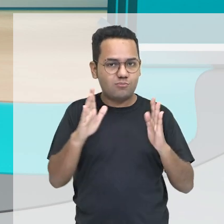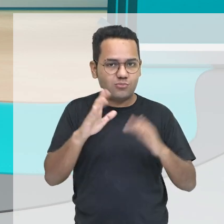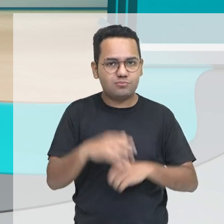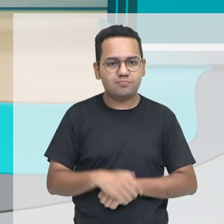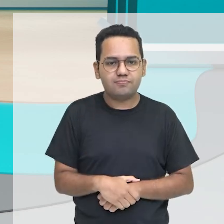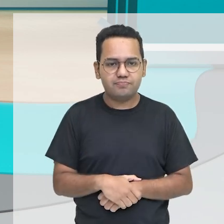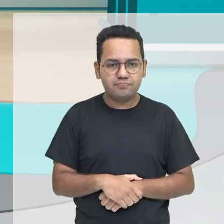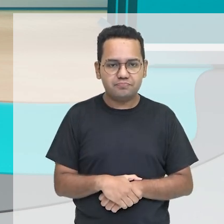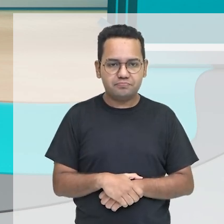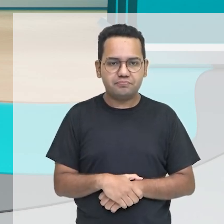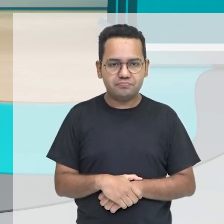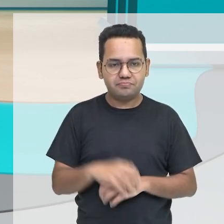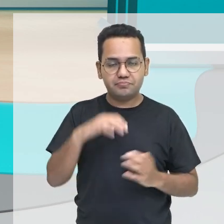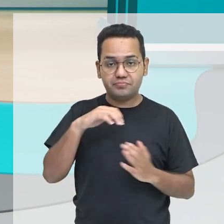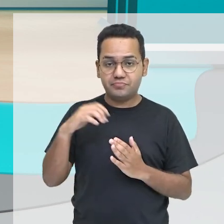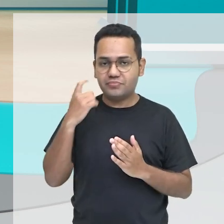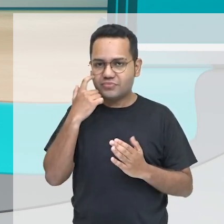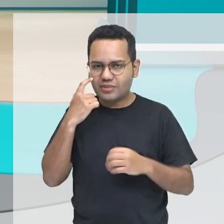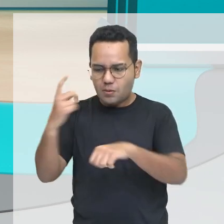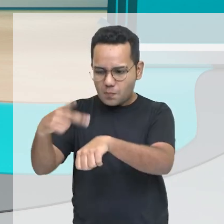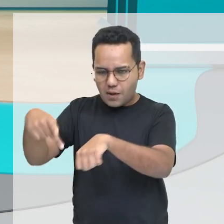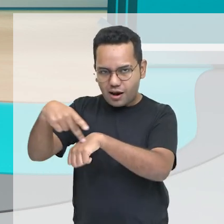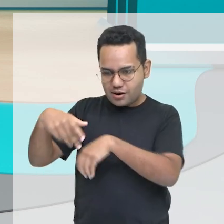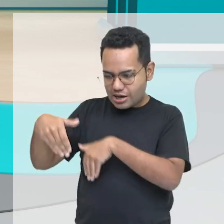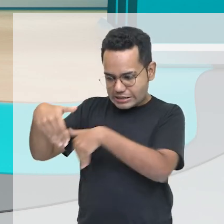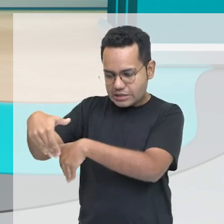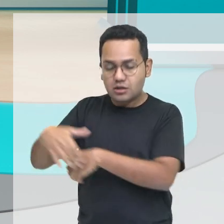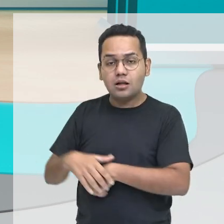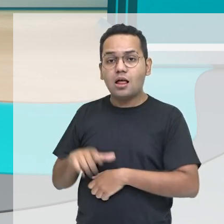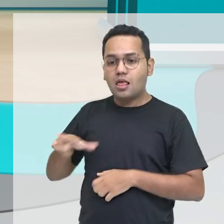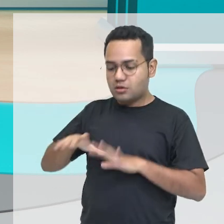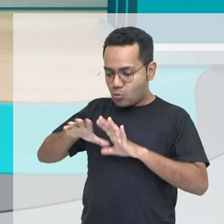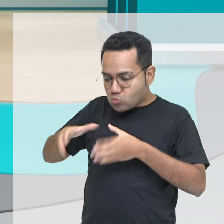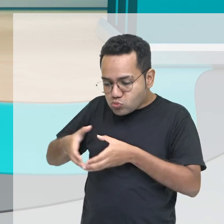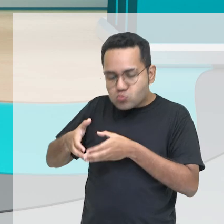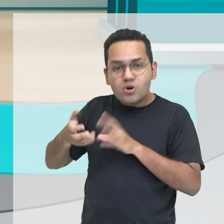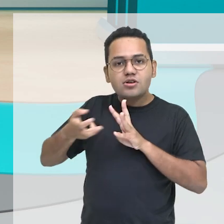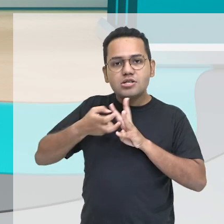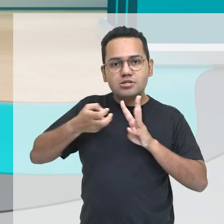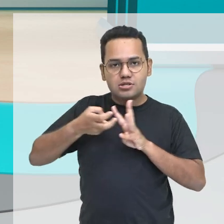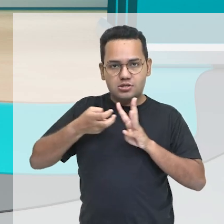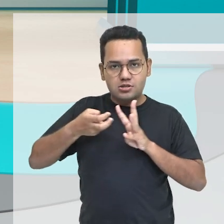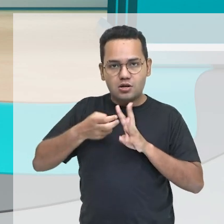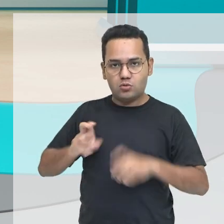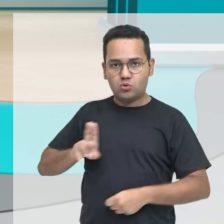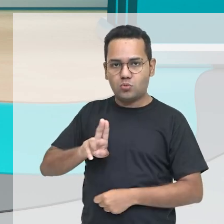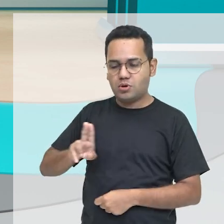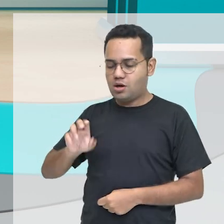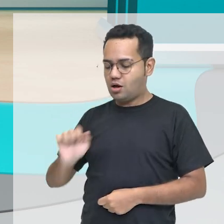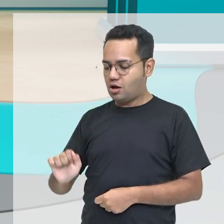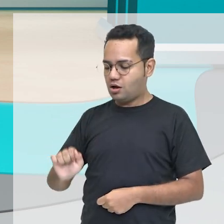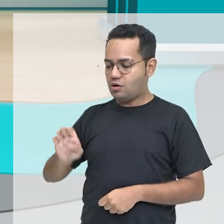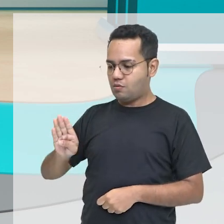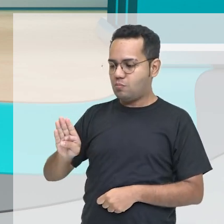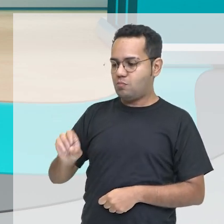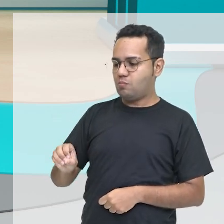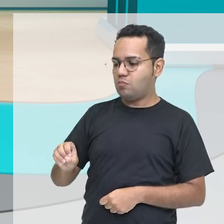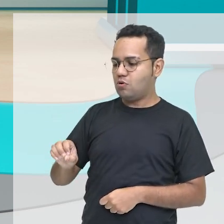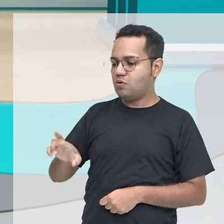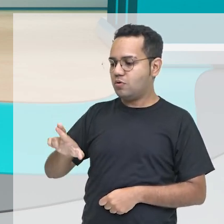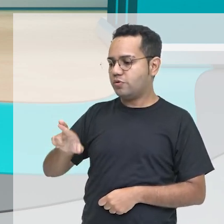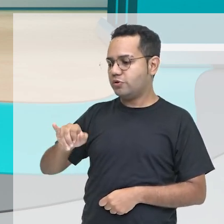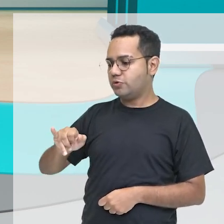né? Eles tinham os aborígenes eram os indígenas daquela